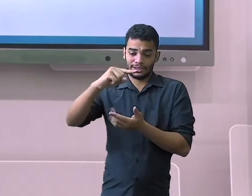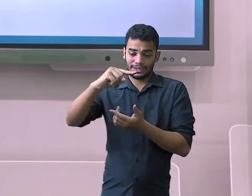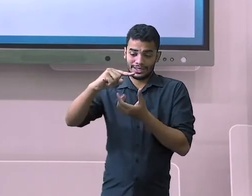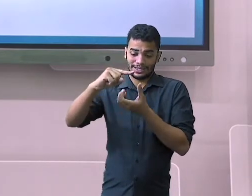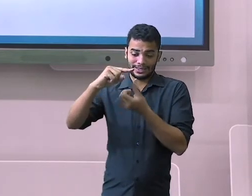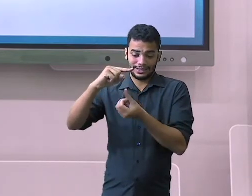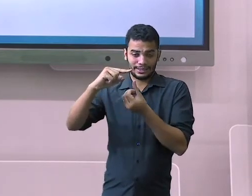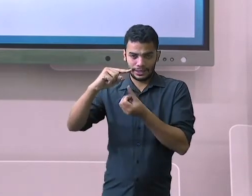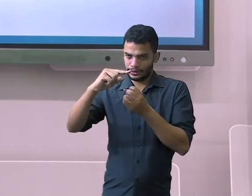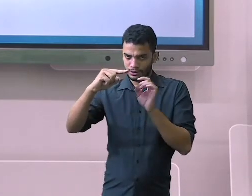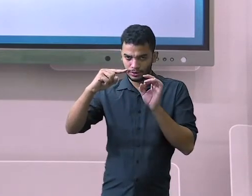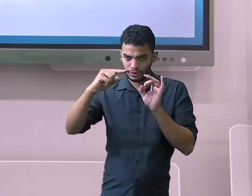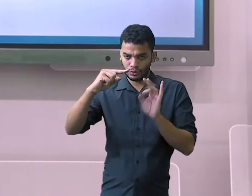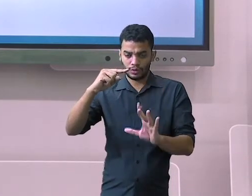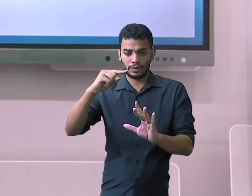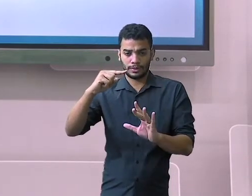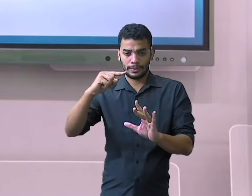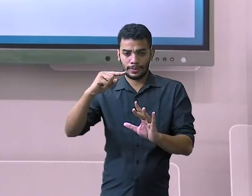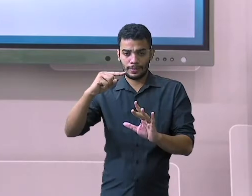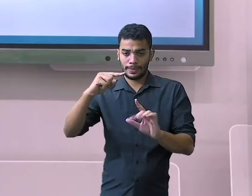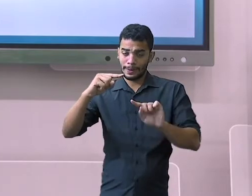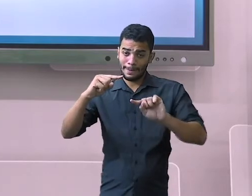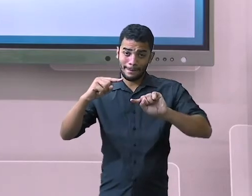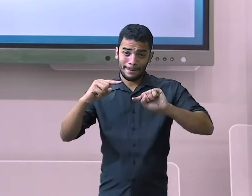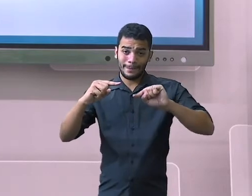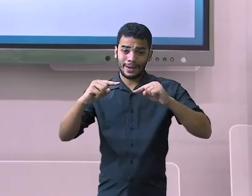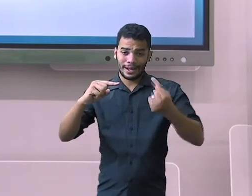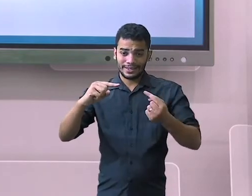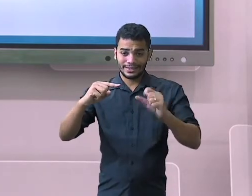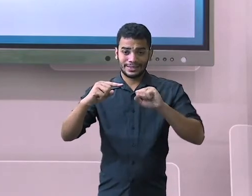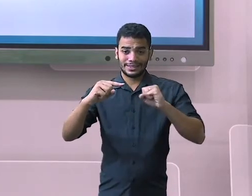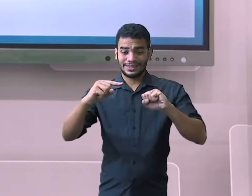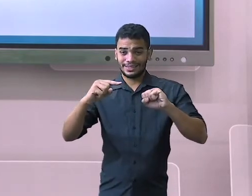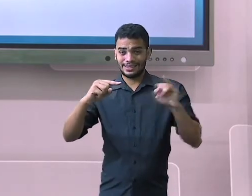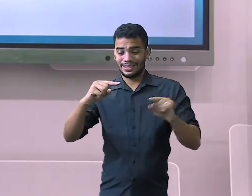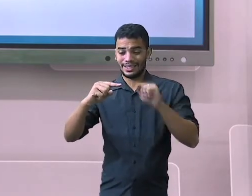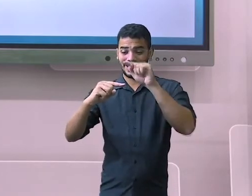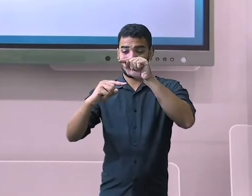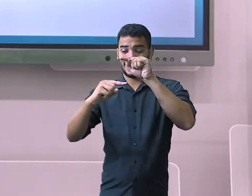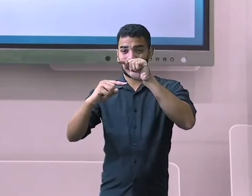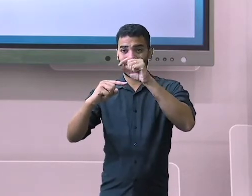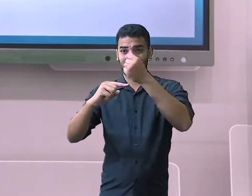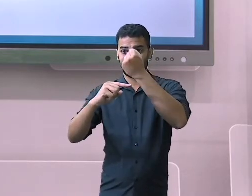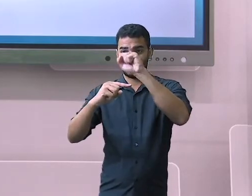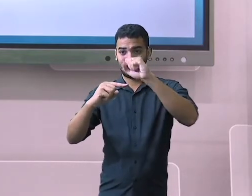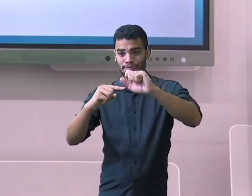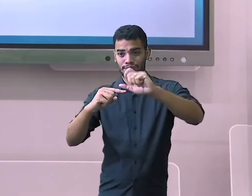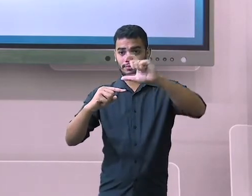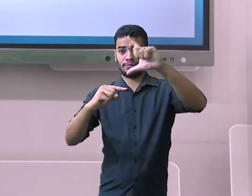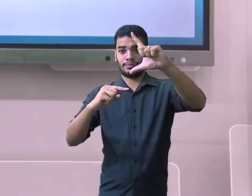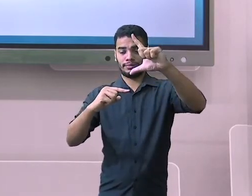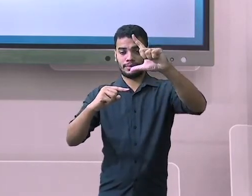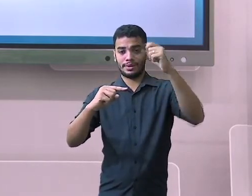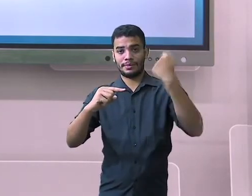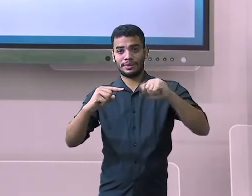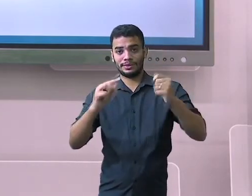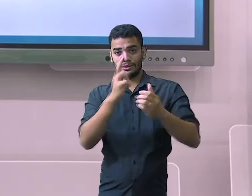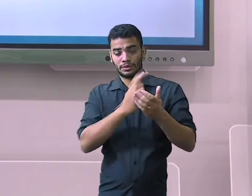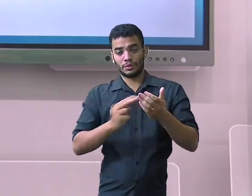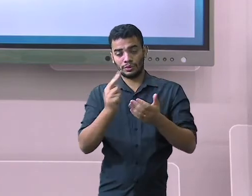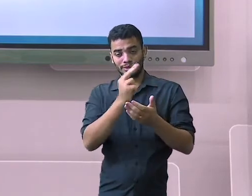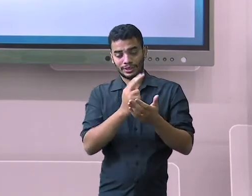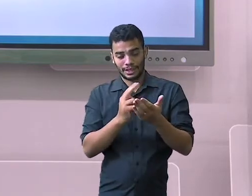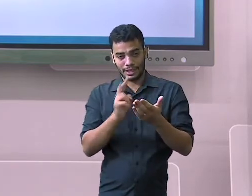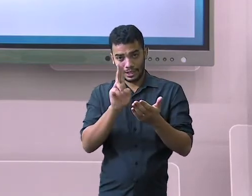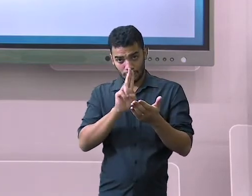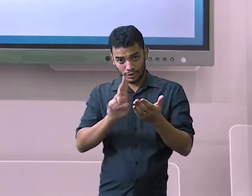a quantidade que eu tenho que colorir, que está lá no numerador, é maior do que 6, eu vou precisar de 2 figuras, como foi representado